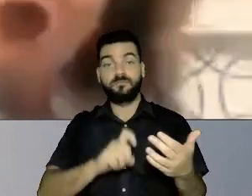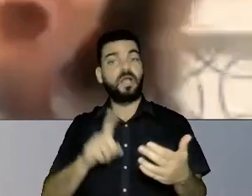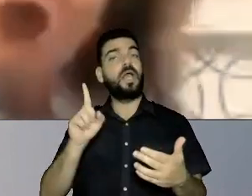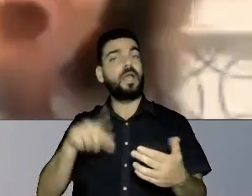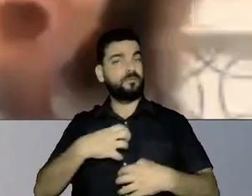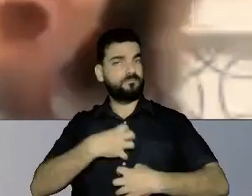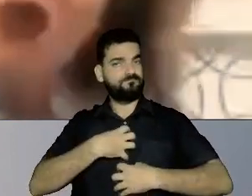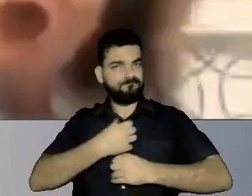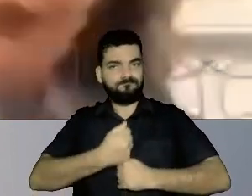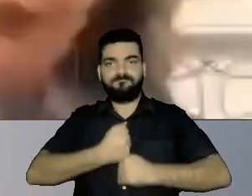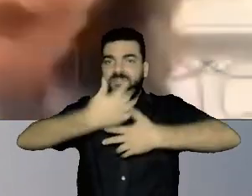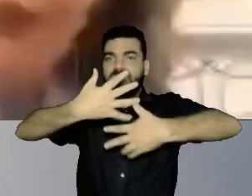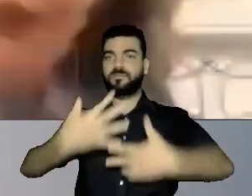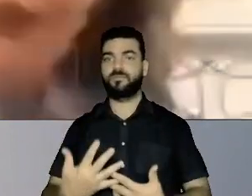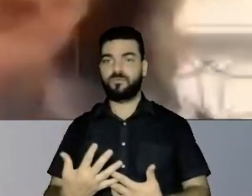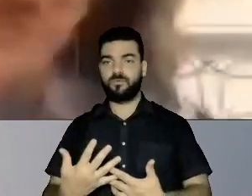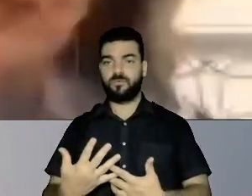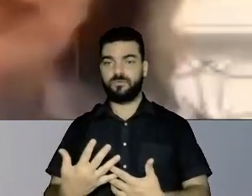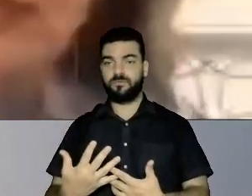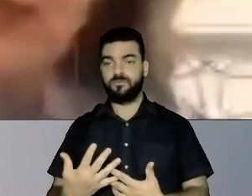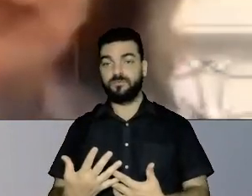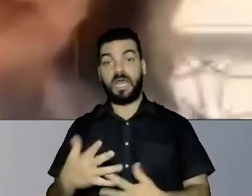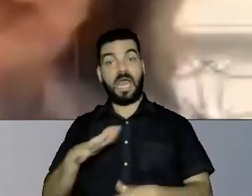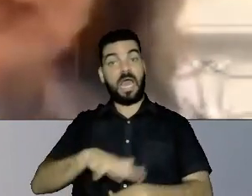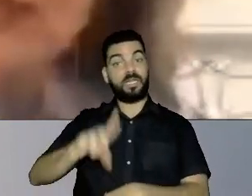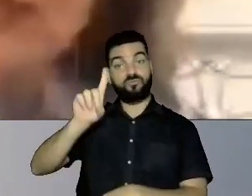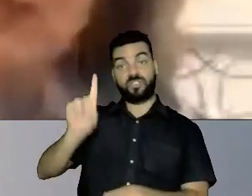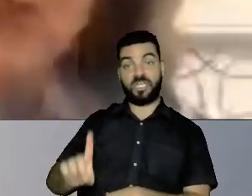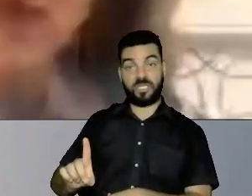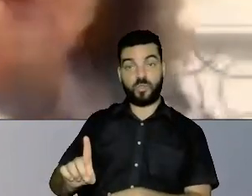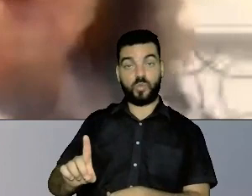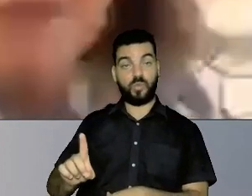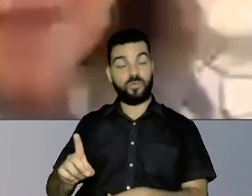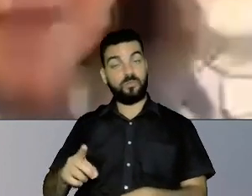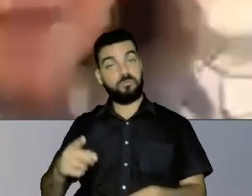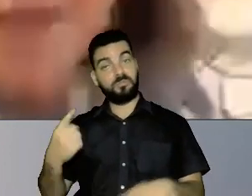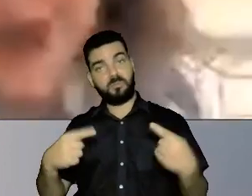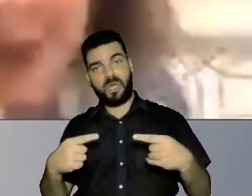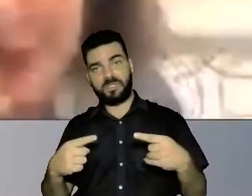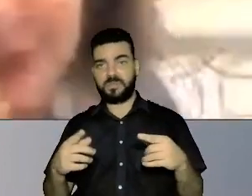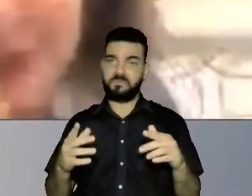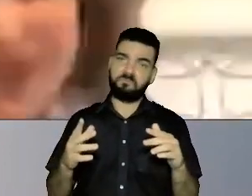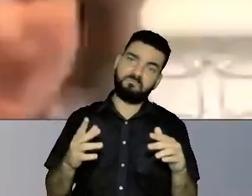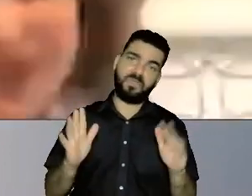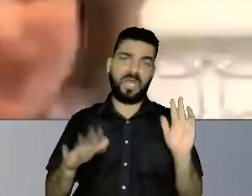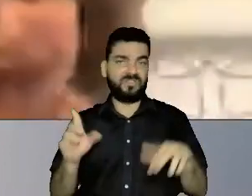o direito pode não ajudar no começo, ele pode, inclusive, reprimir